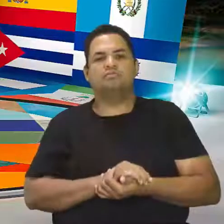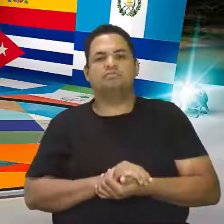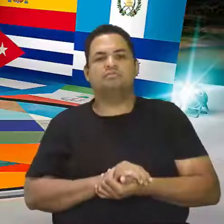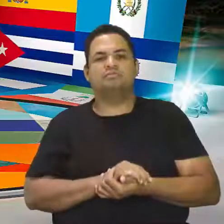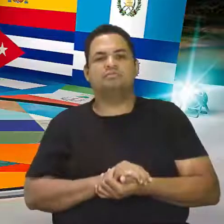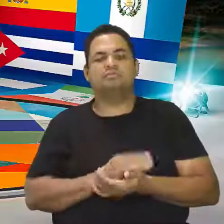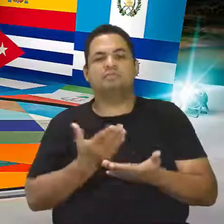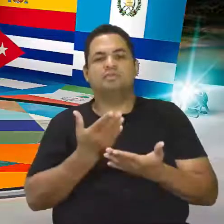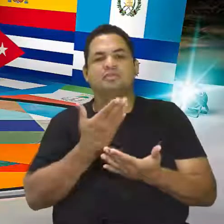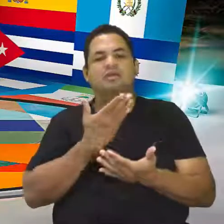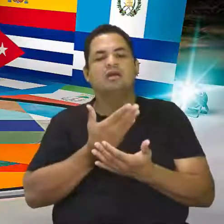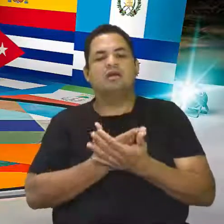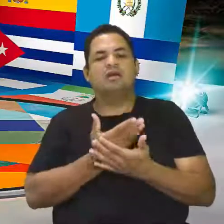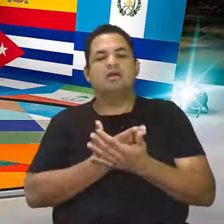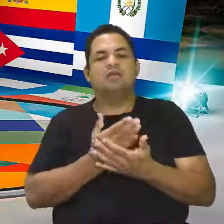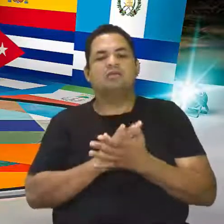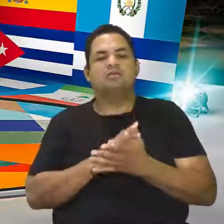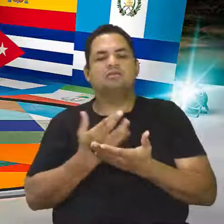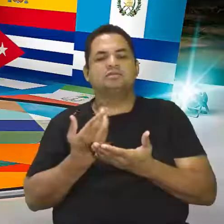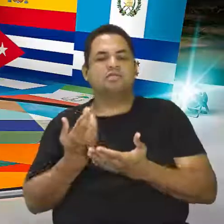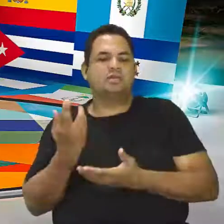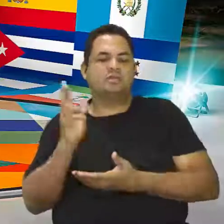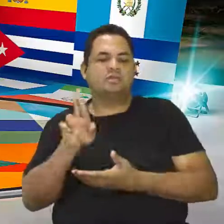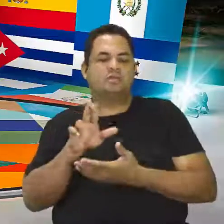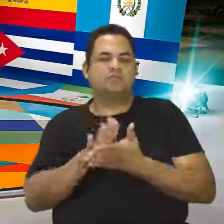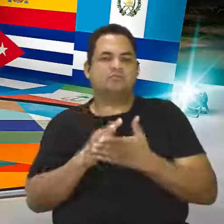então na aula de recuperação, que eu espero que nenhum de